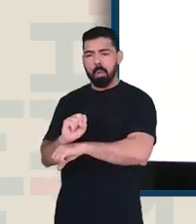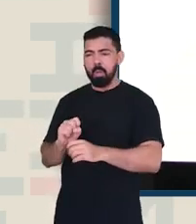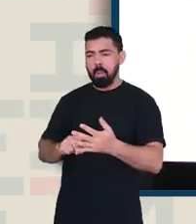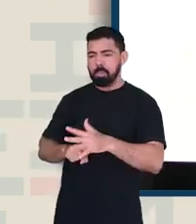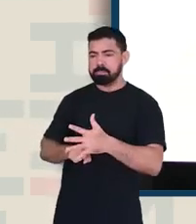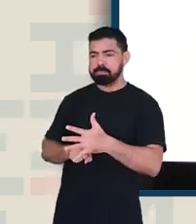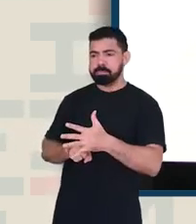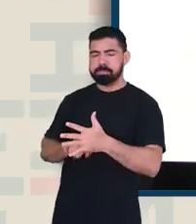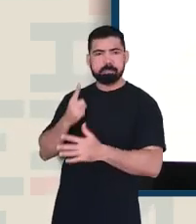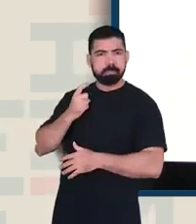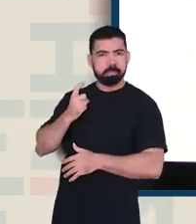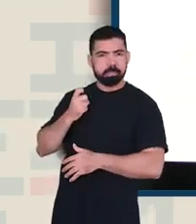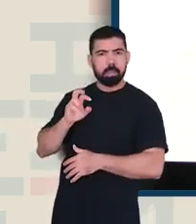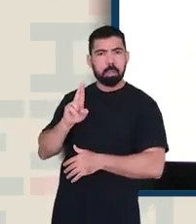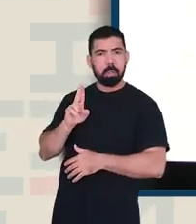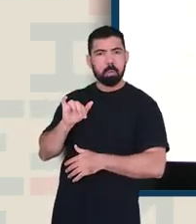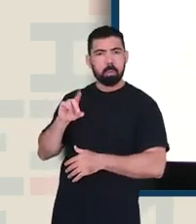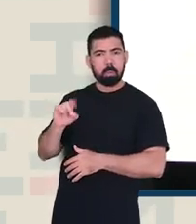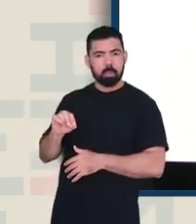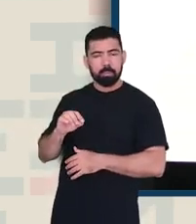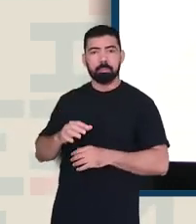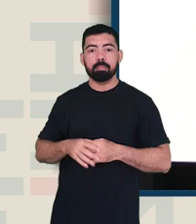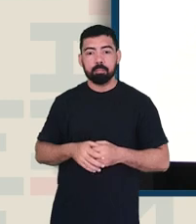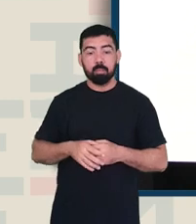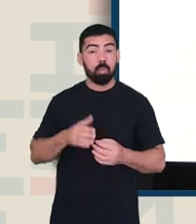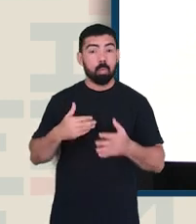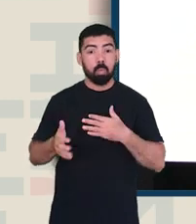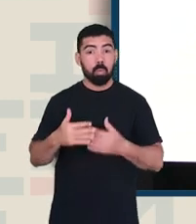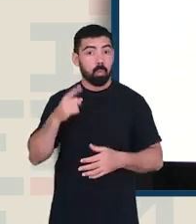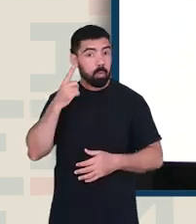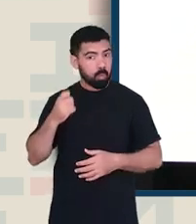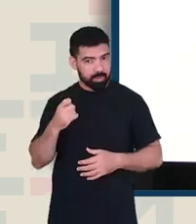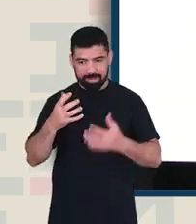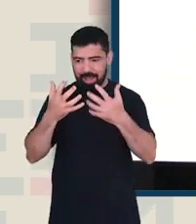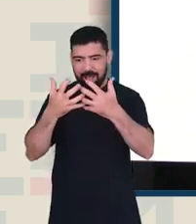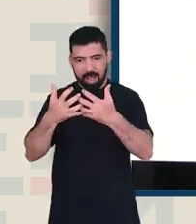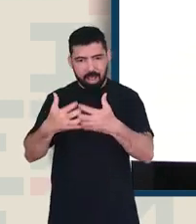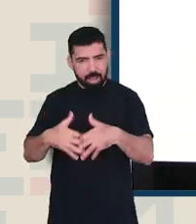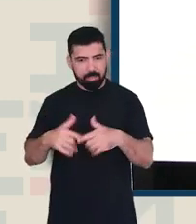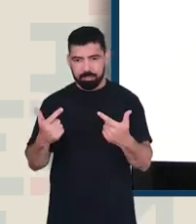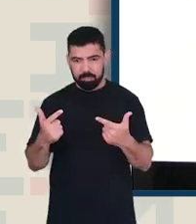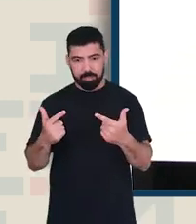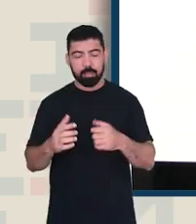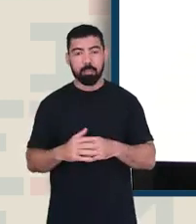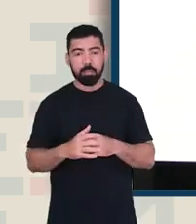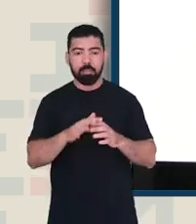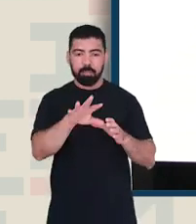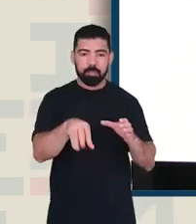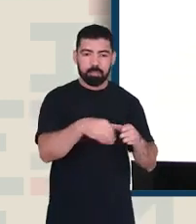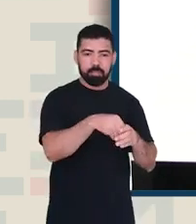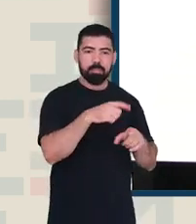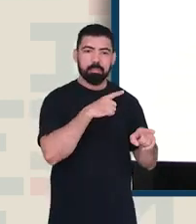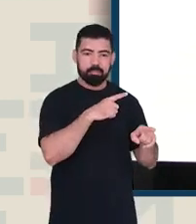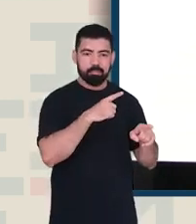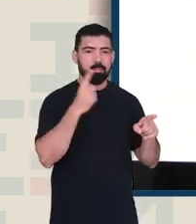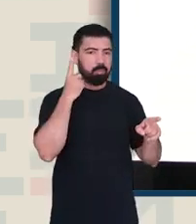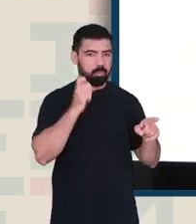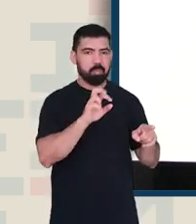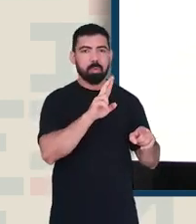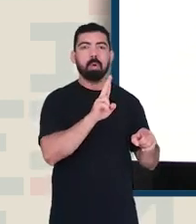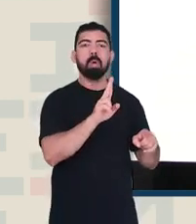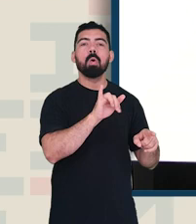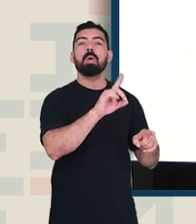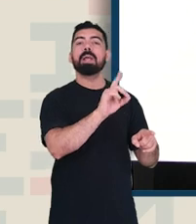Ou seja, todo som que não é nem harmônico nem inarmônico caberia ser, então, um som de